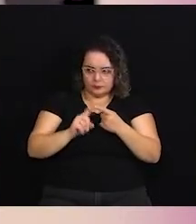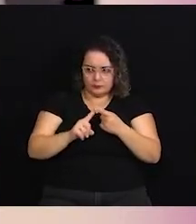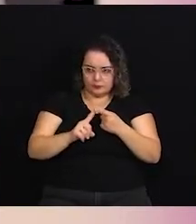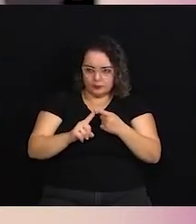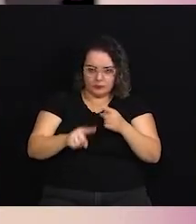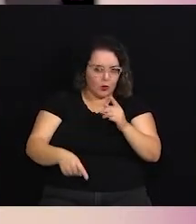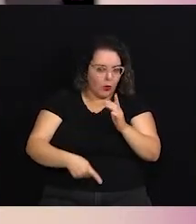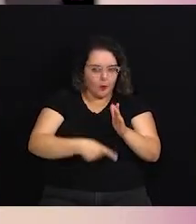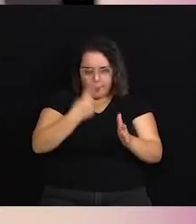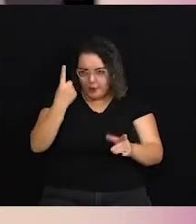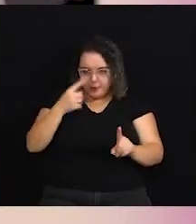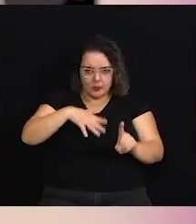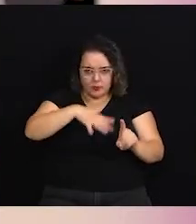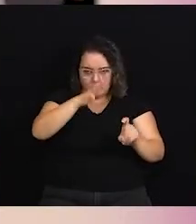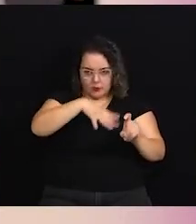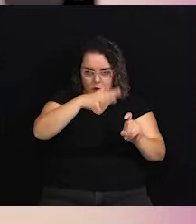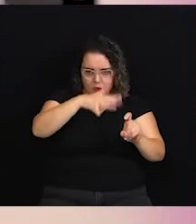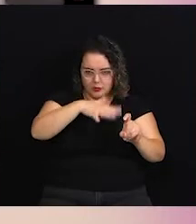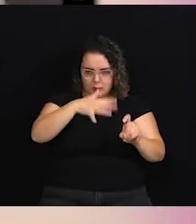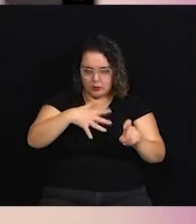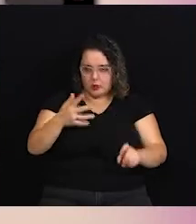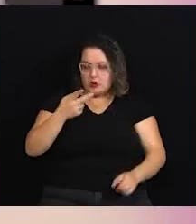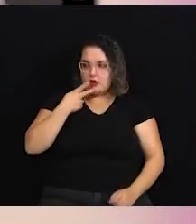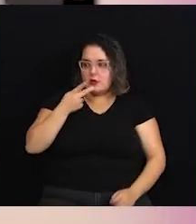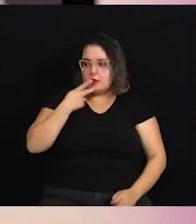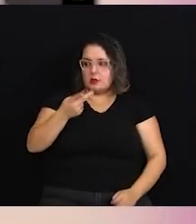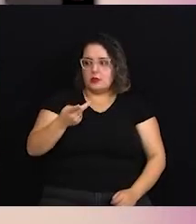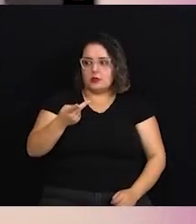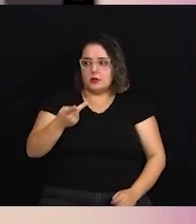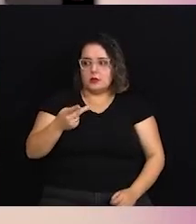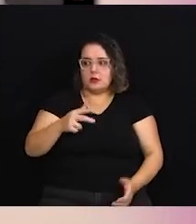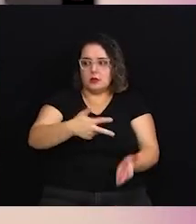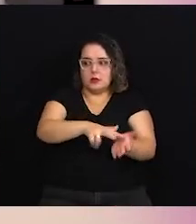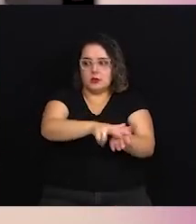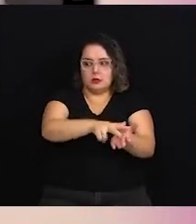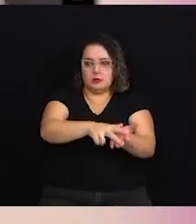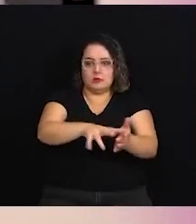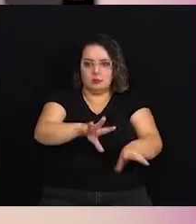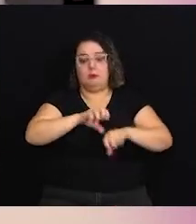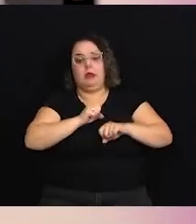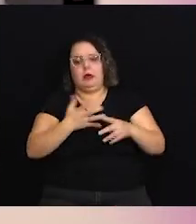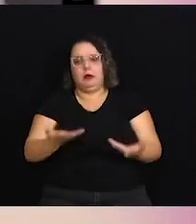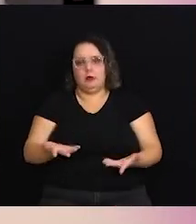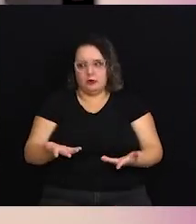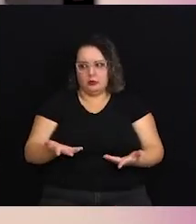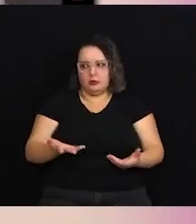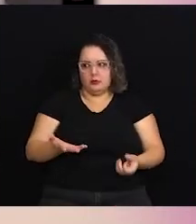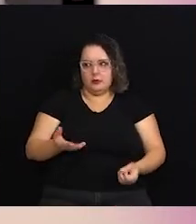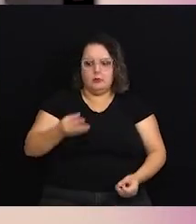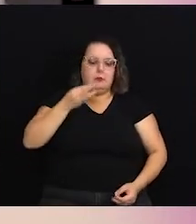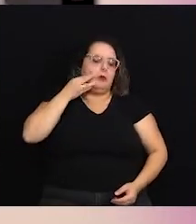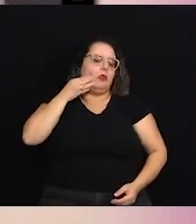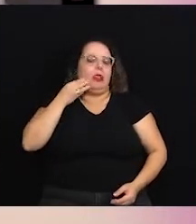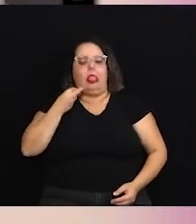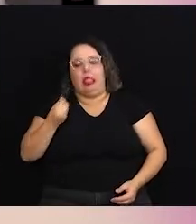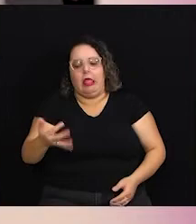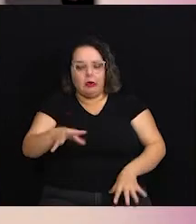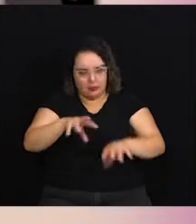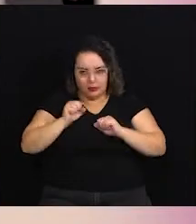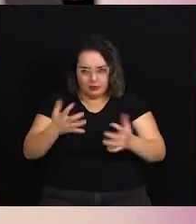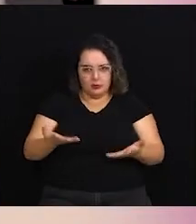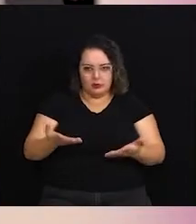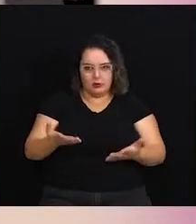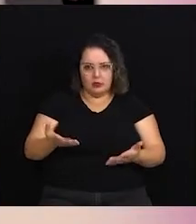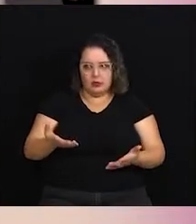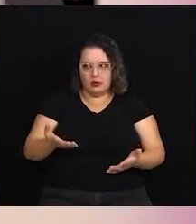tirar o primeiro ouvir não é que o mito que da pessoa que fala que a epilepsia pega né que tal da barba passa a epilepsia